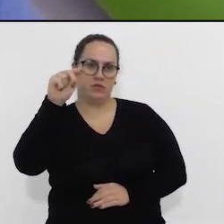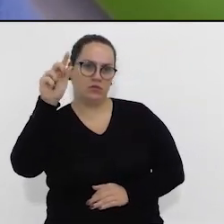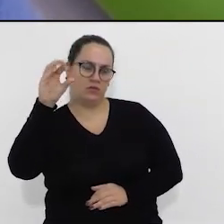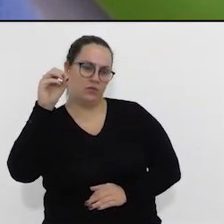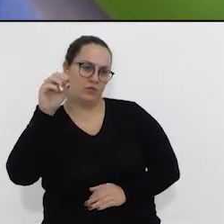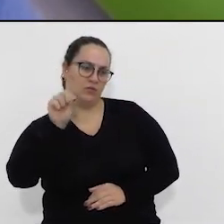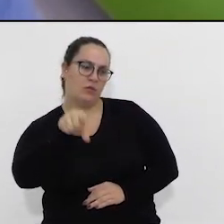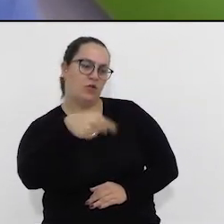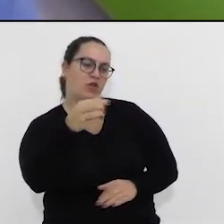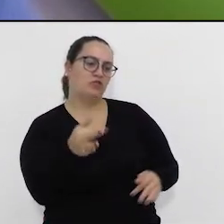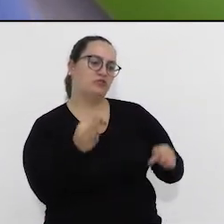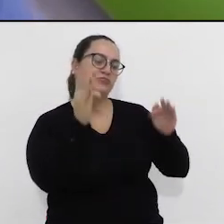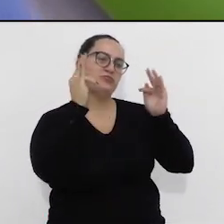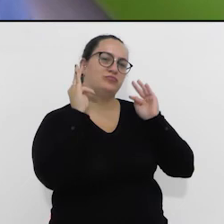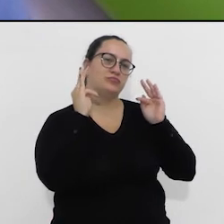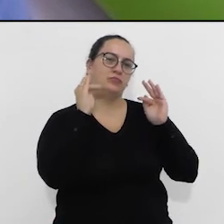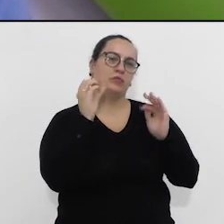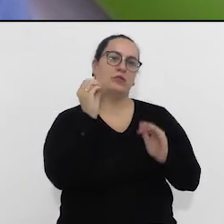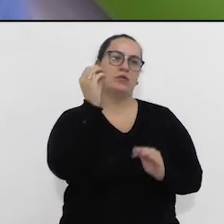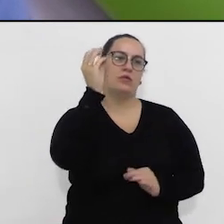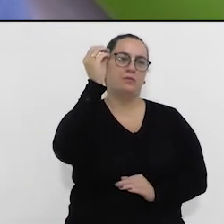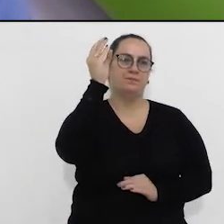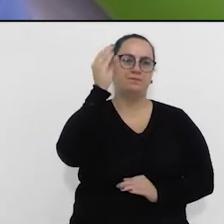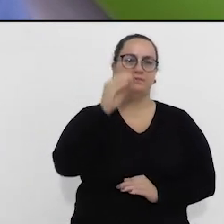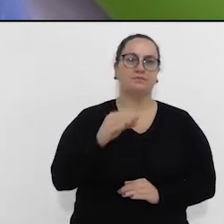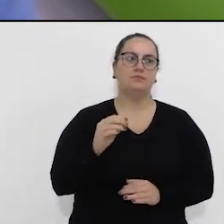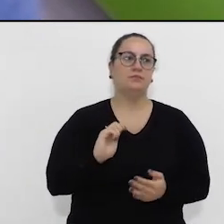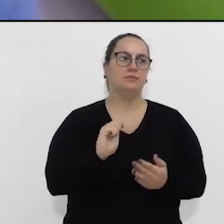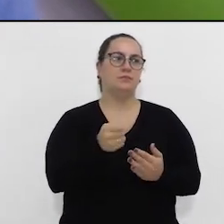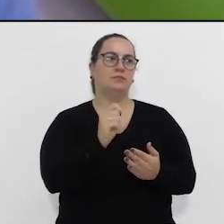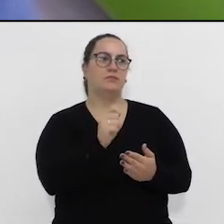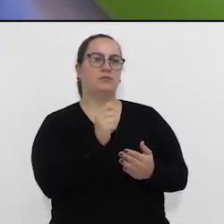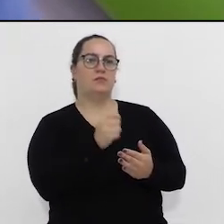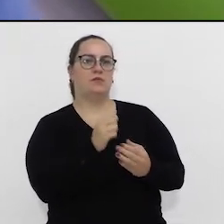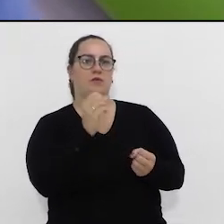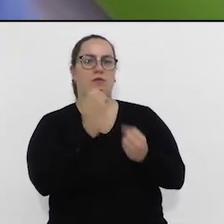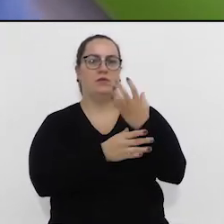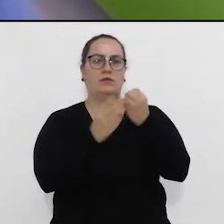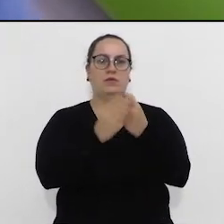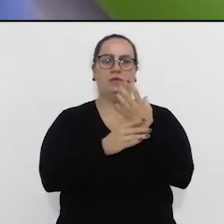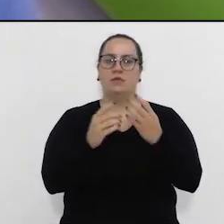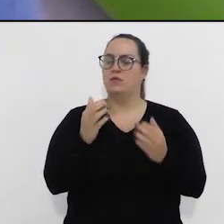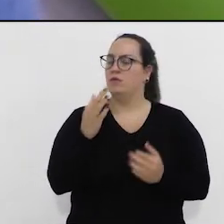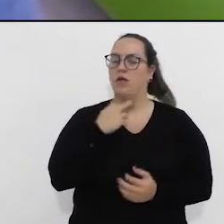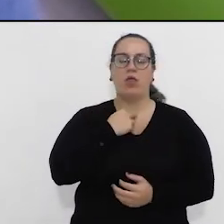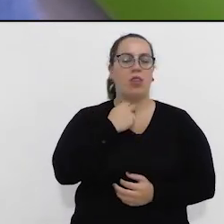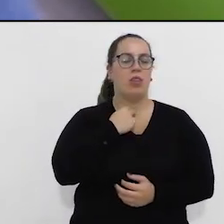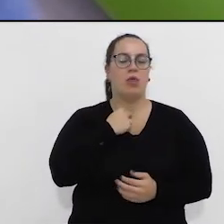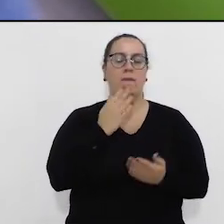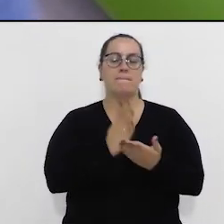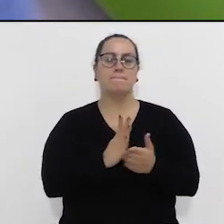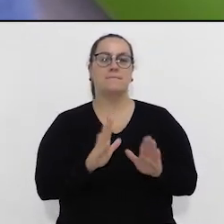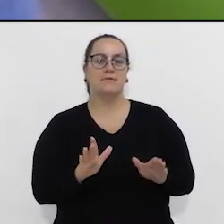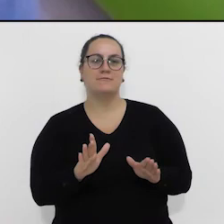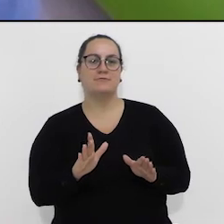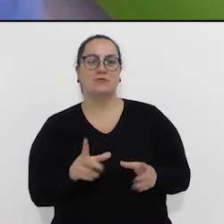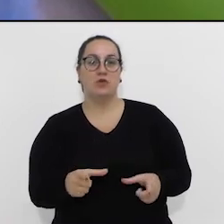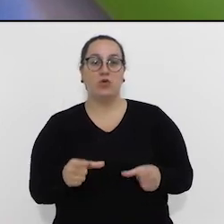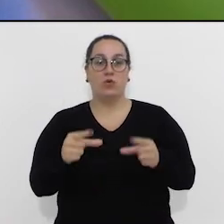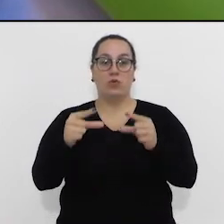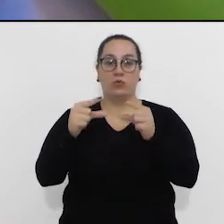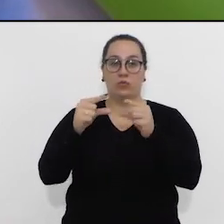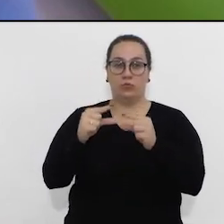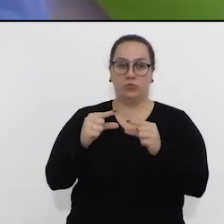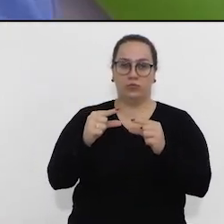outras áreas para fazer turismo nós temos outras áreas para fazer um investimento mas a obra não pode parar mais mas podemos o que